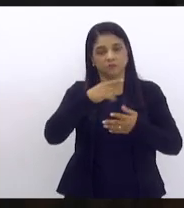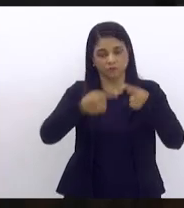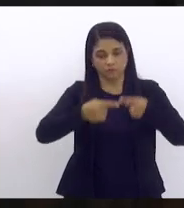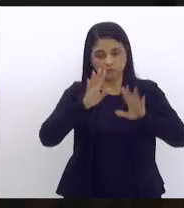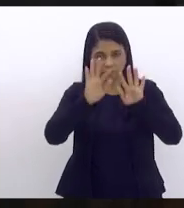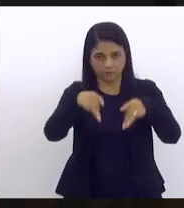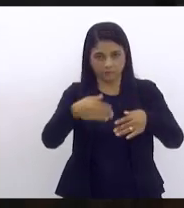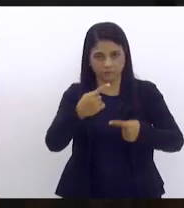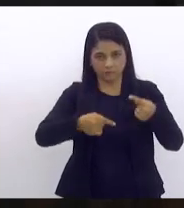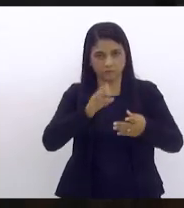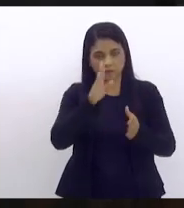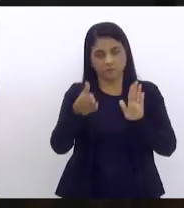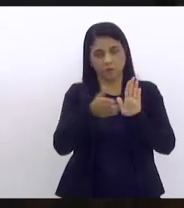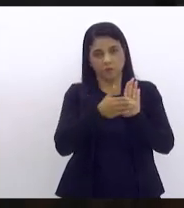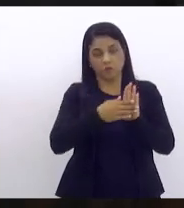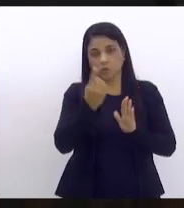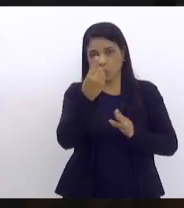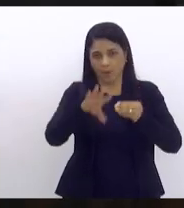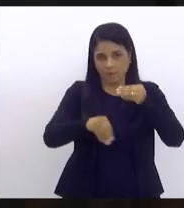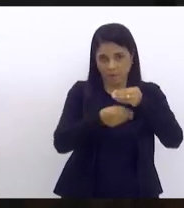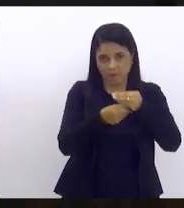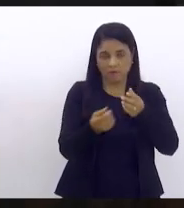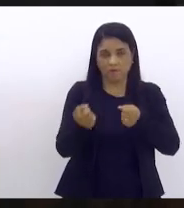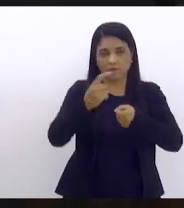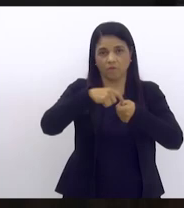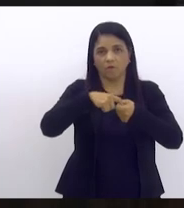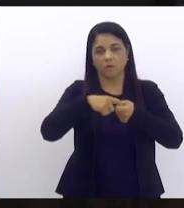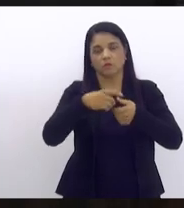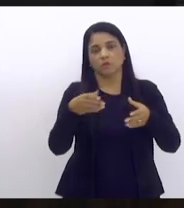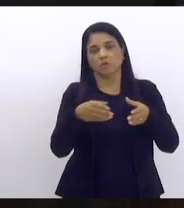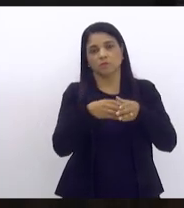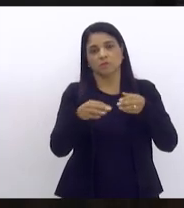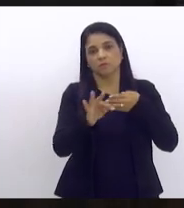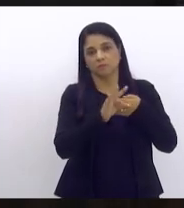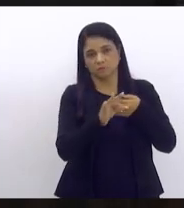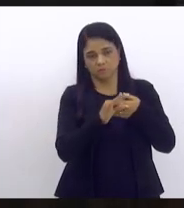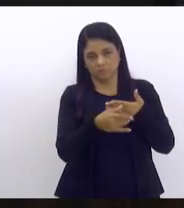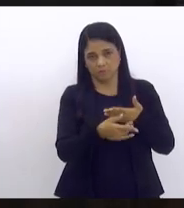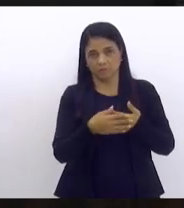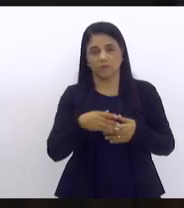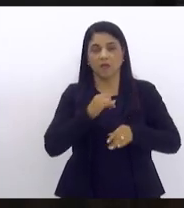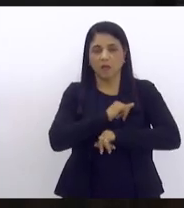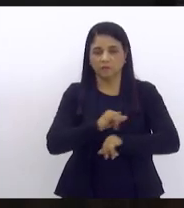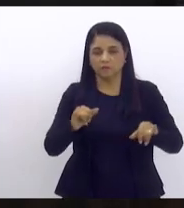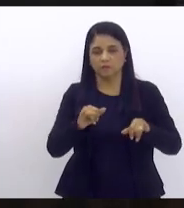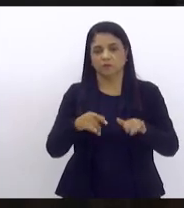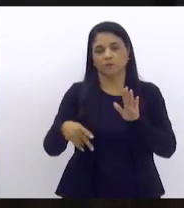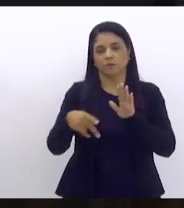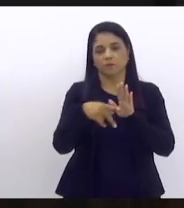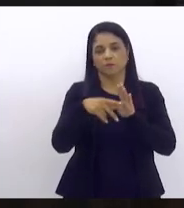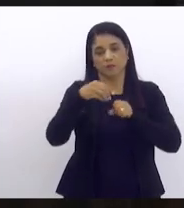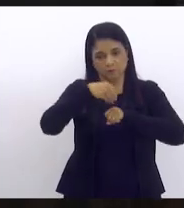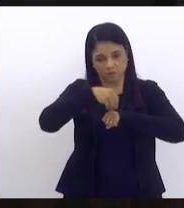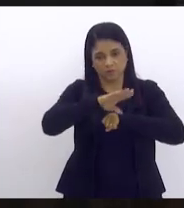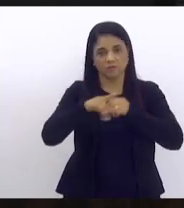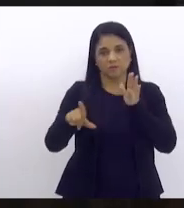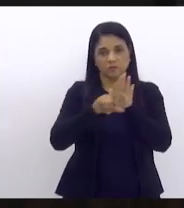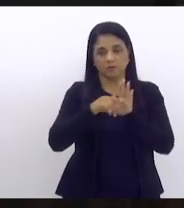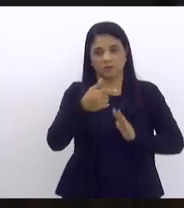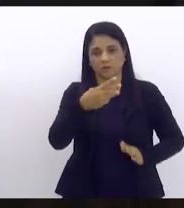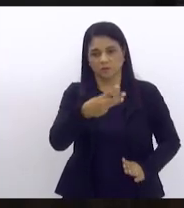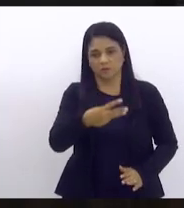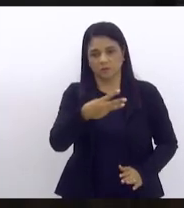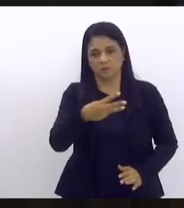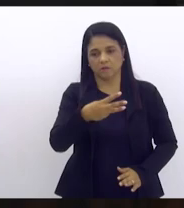presente proposta recebeu uma emenda e retorna às comissões técnicas. Anuncio, indicação